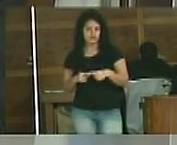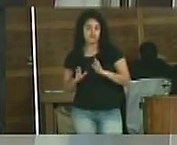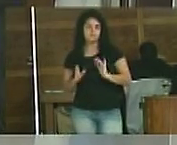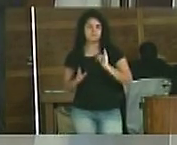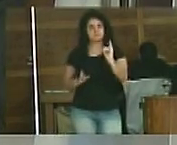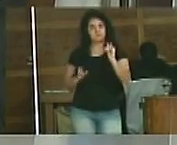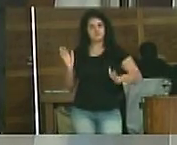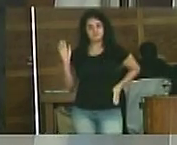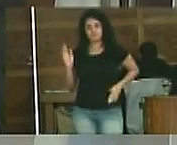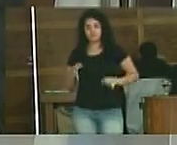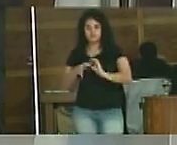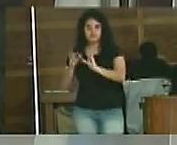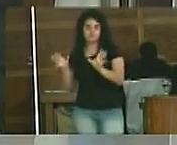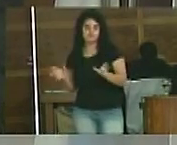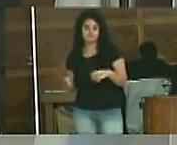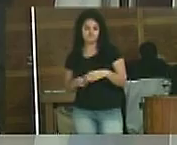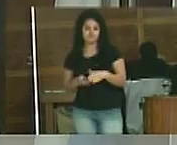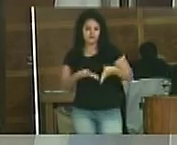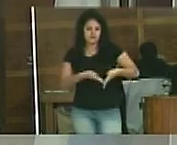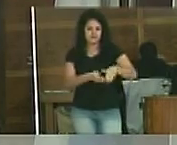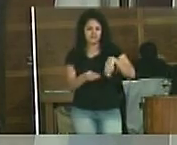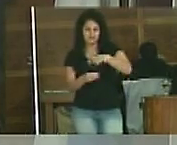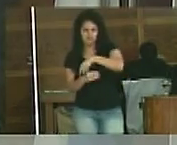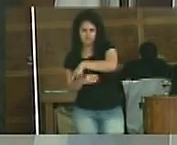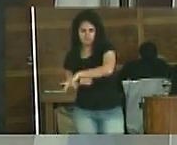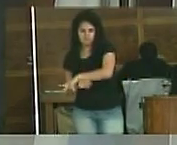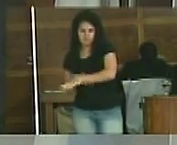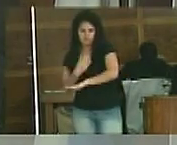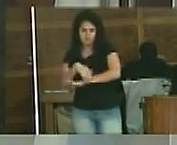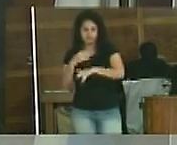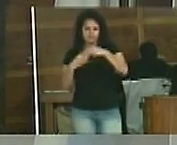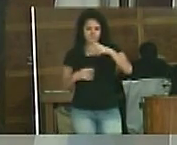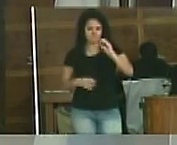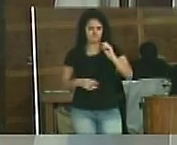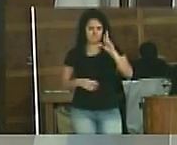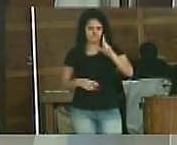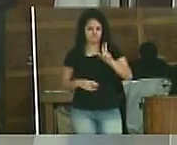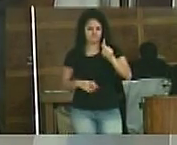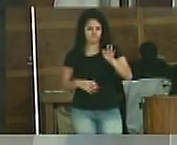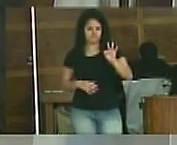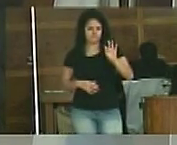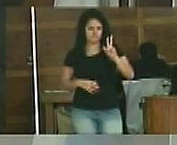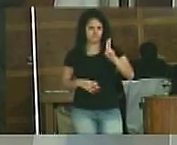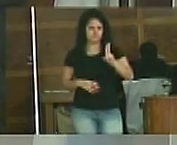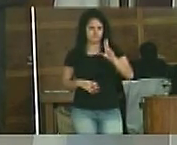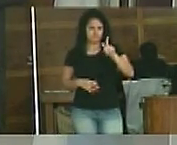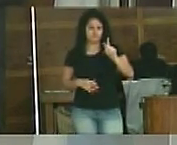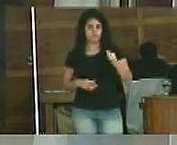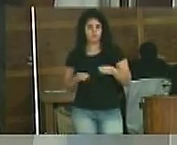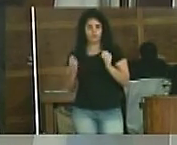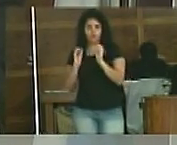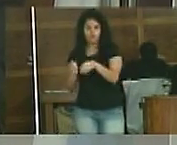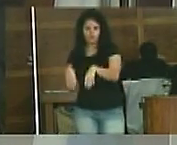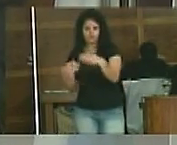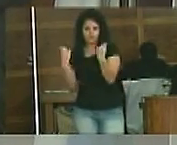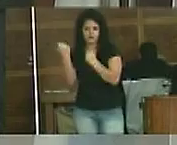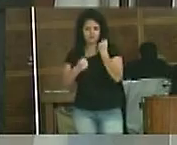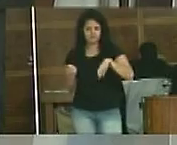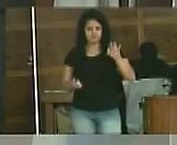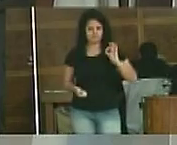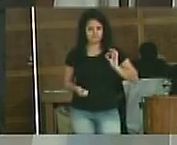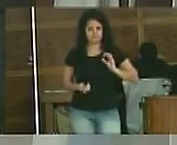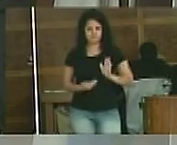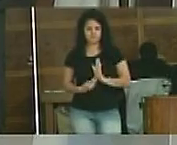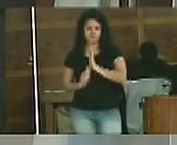Se o vagabundo deixar lá, a canaleta é lá embaixo, na rua Portugal. Aí, comandante, bota a porra da viatura para dar uma força lá para